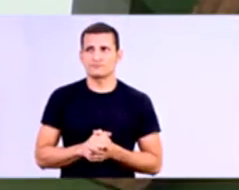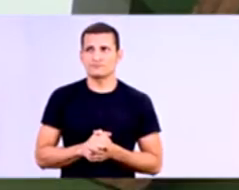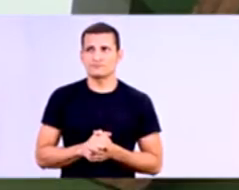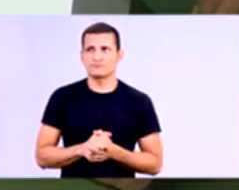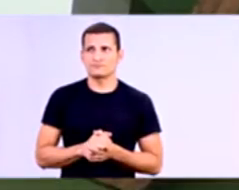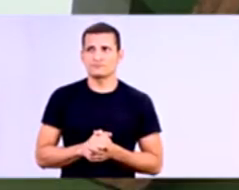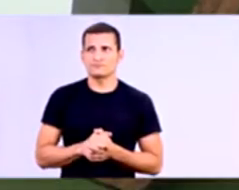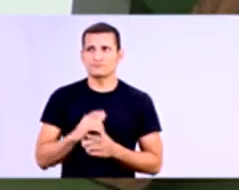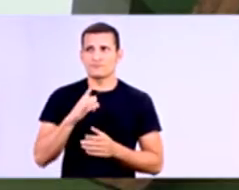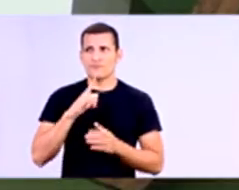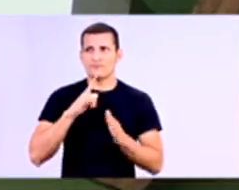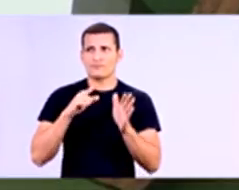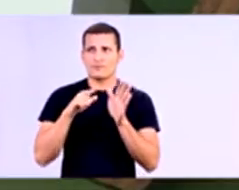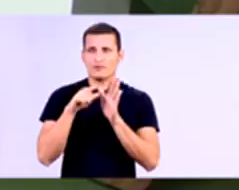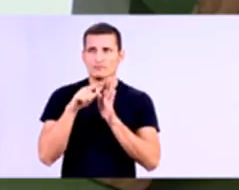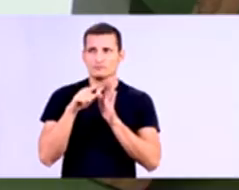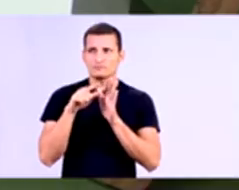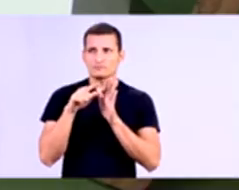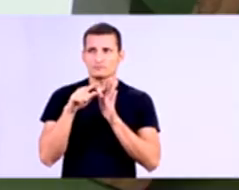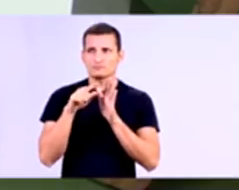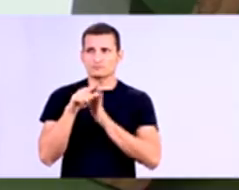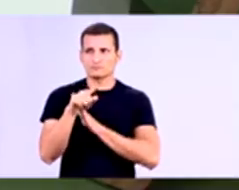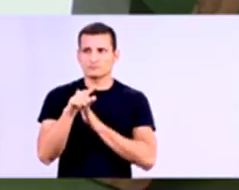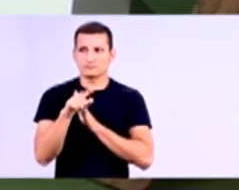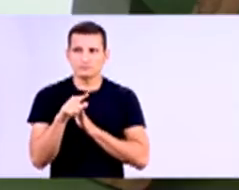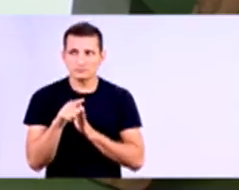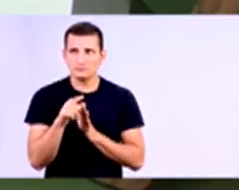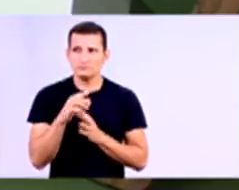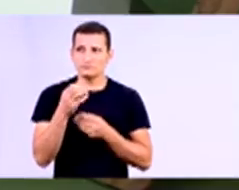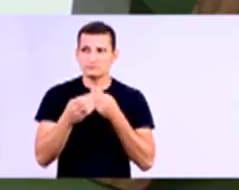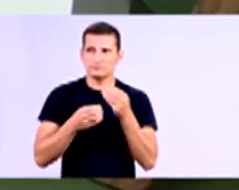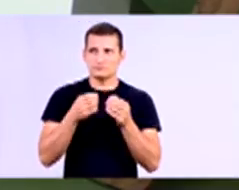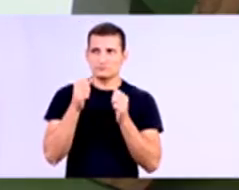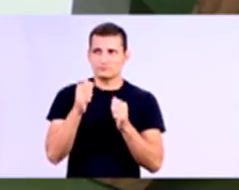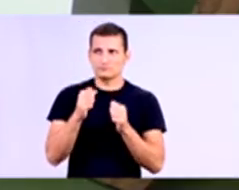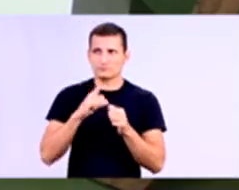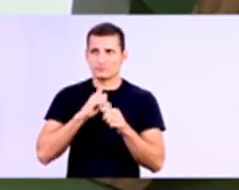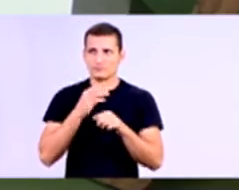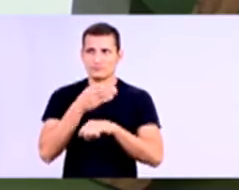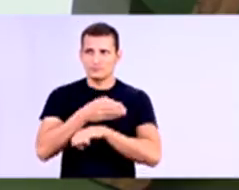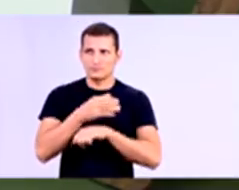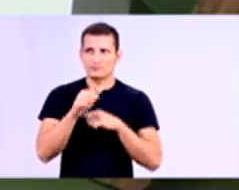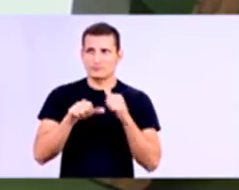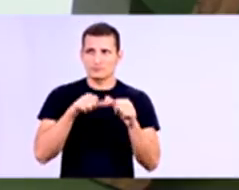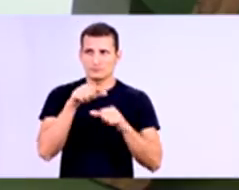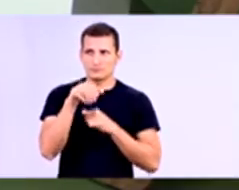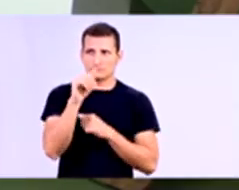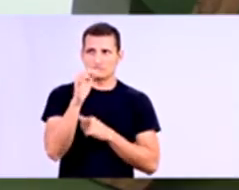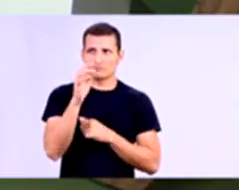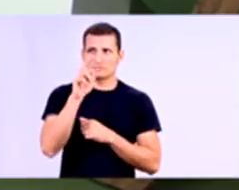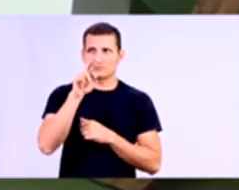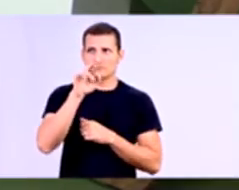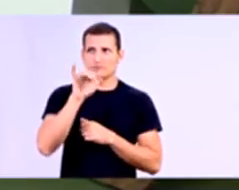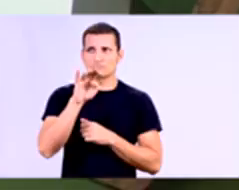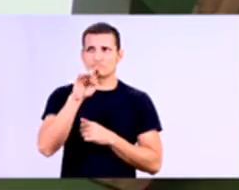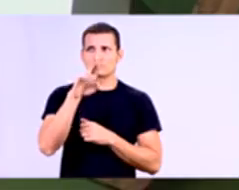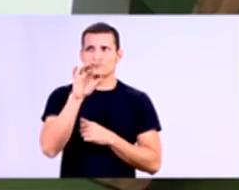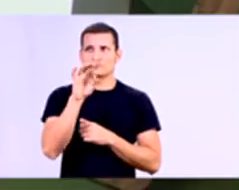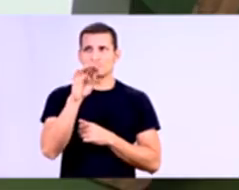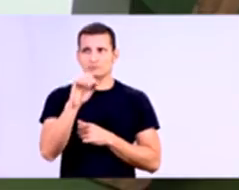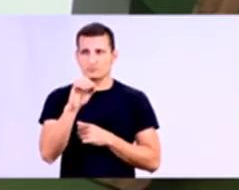temos aqui uma pergunta. Como podemos ter acesso e modificar atributos de tipo